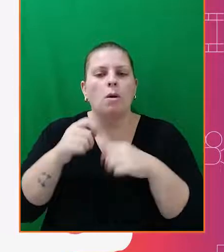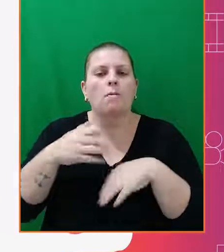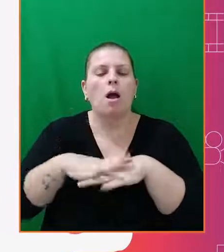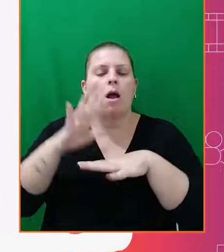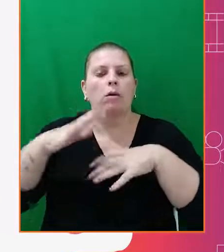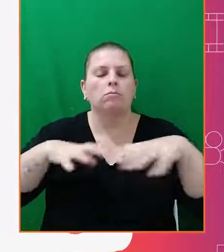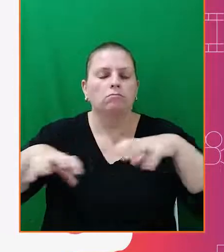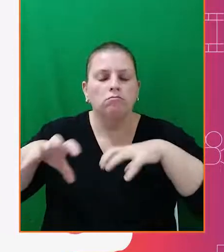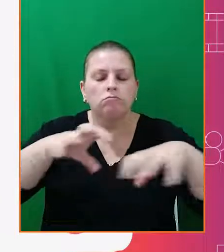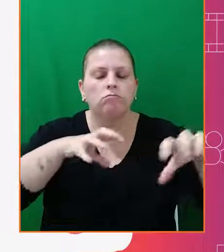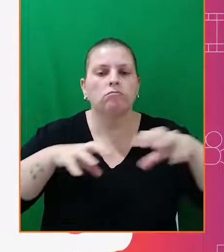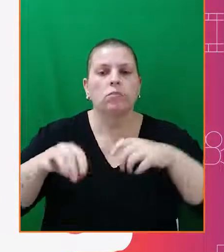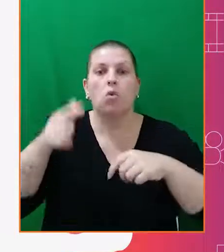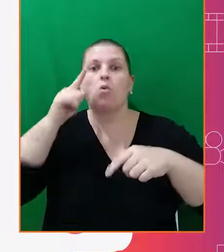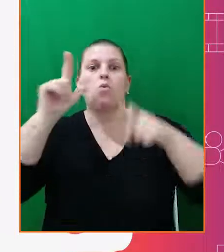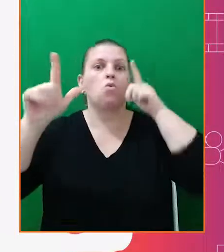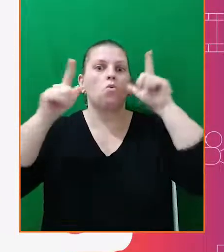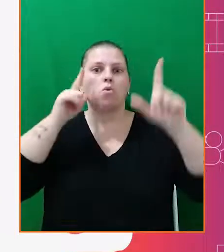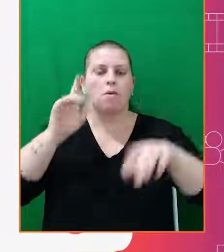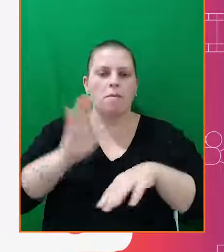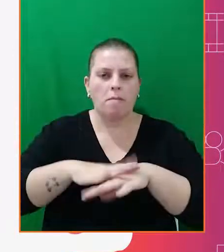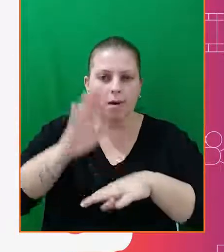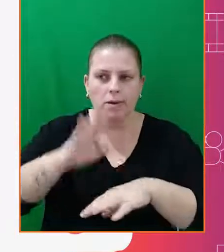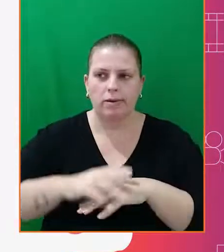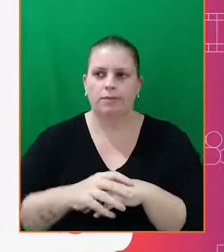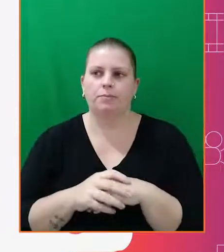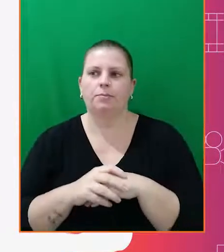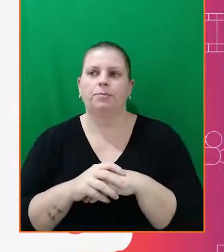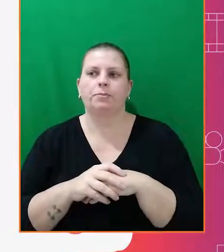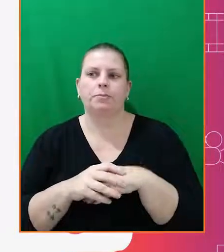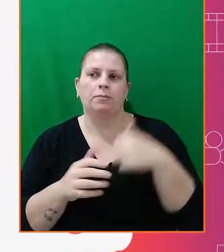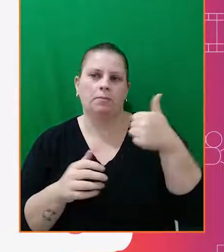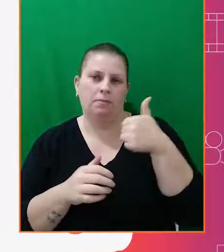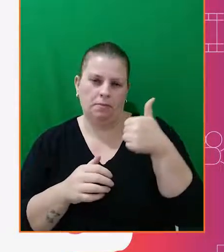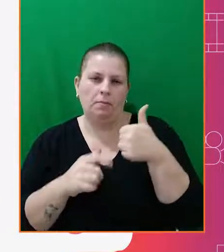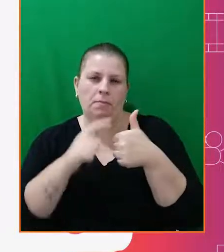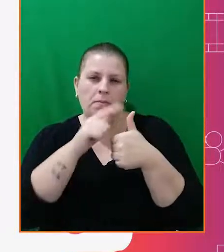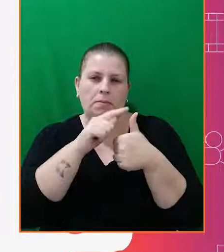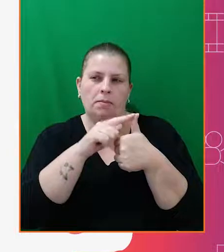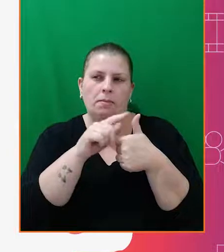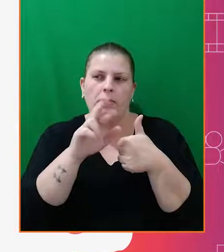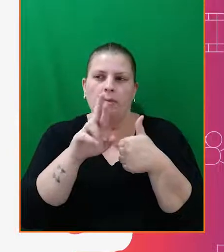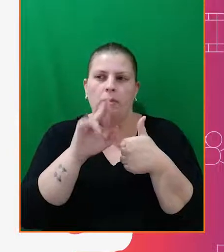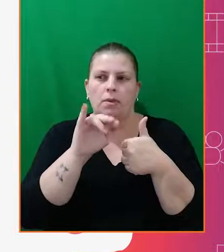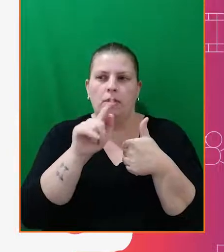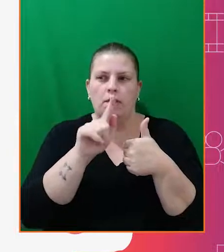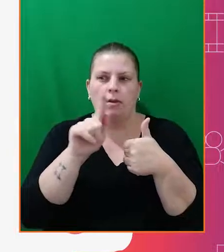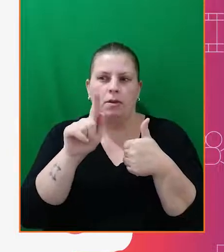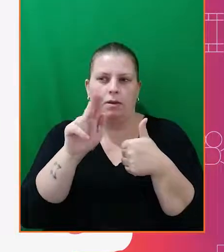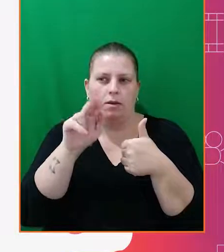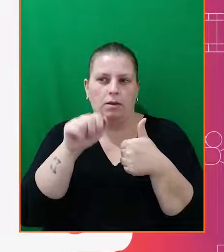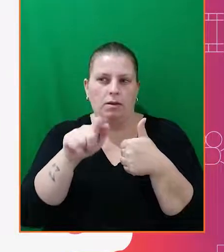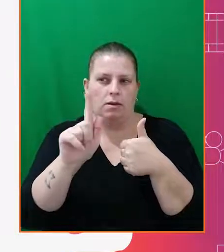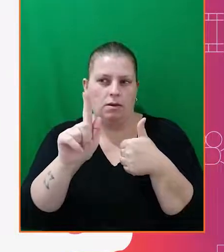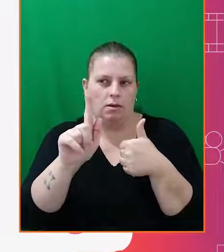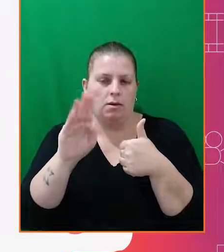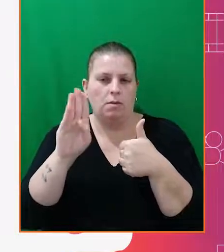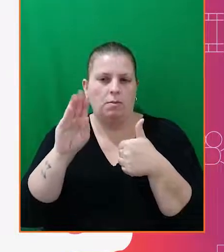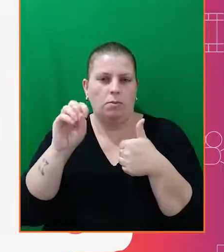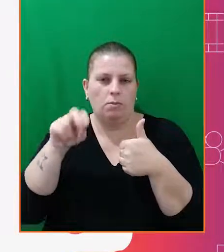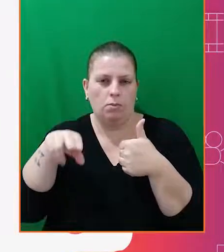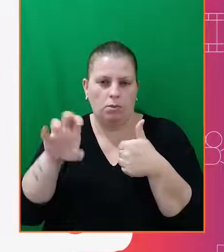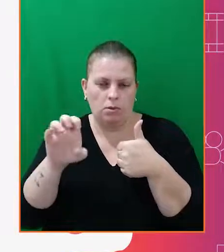vão nos dar agilidade, possibilidade de ganho nas animações. Desde o rigging e o bone, que são automatizações